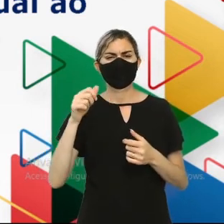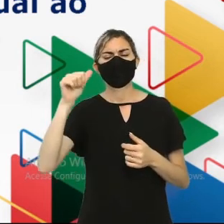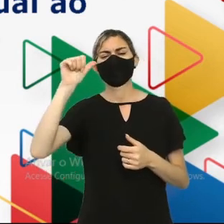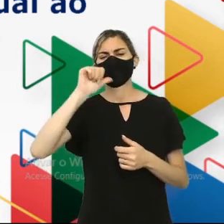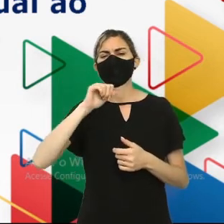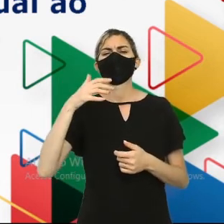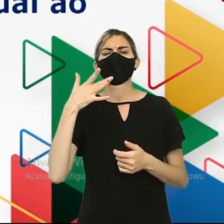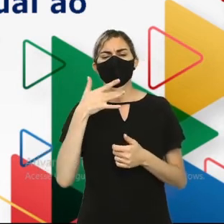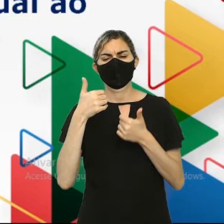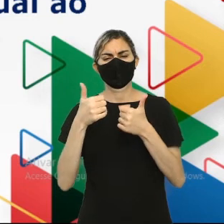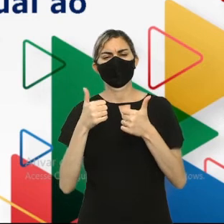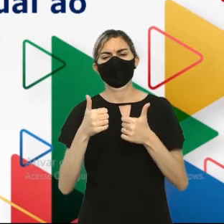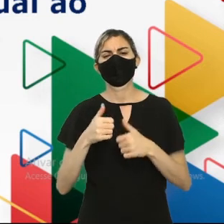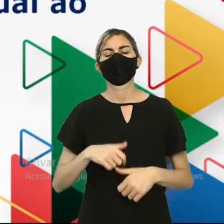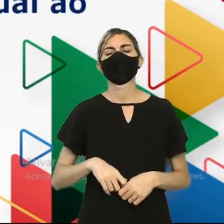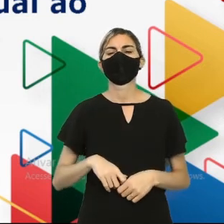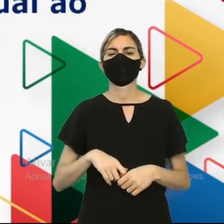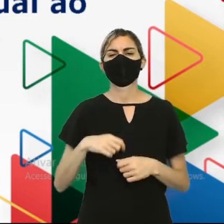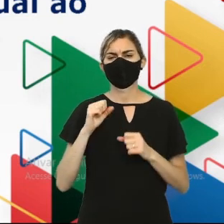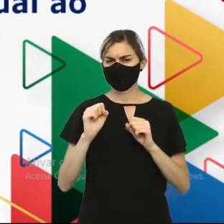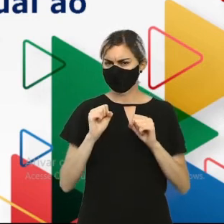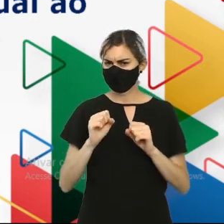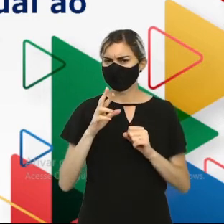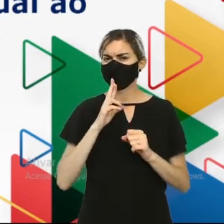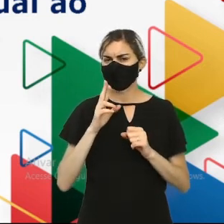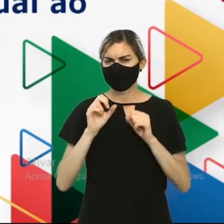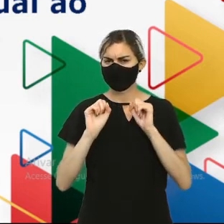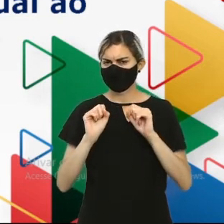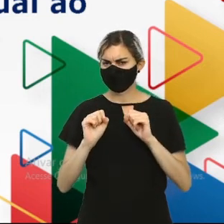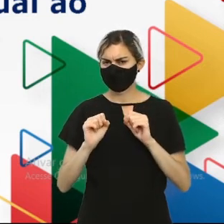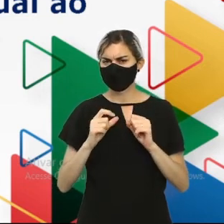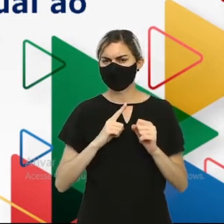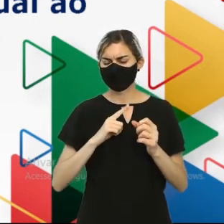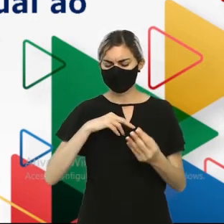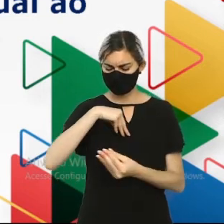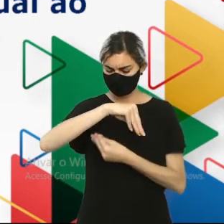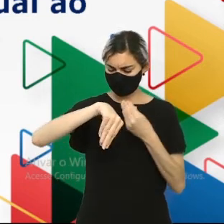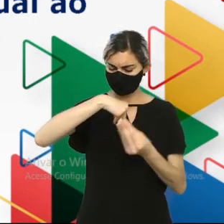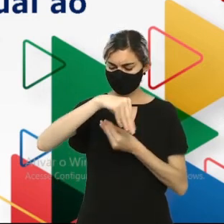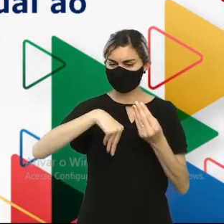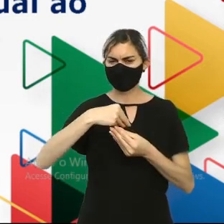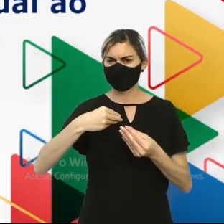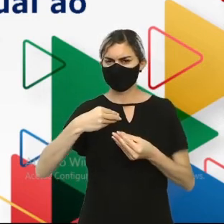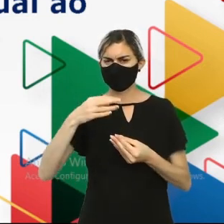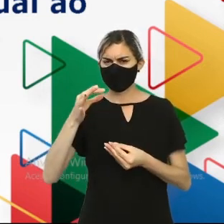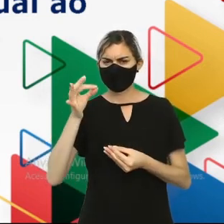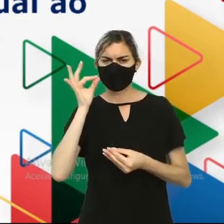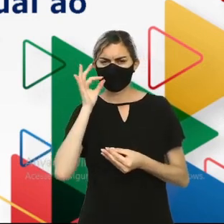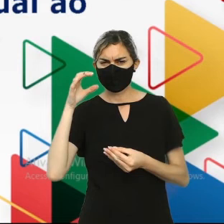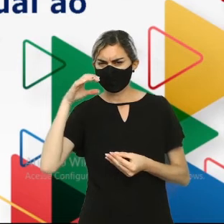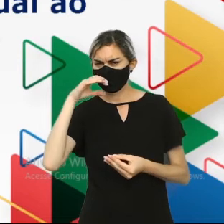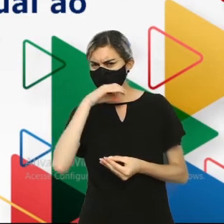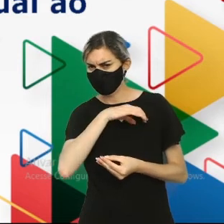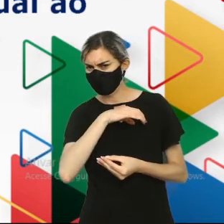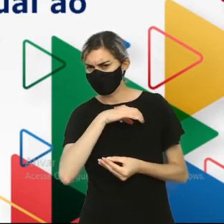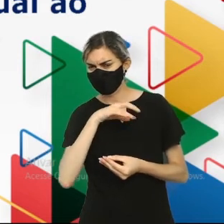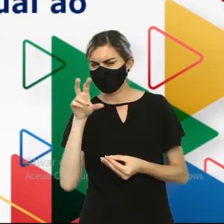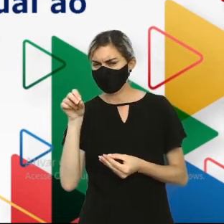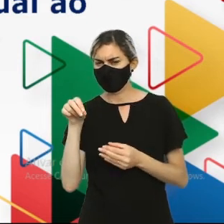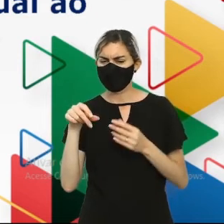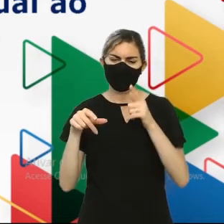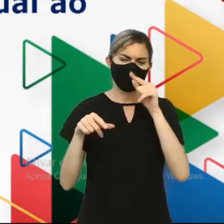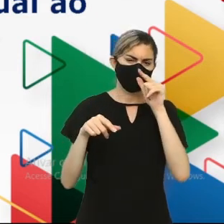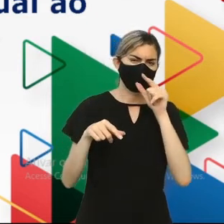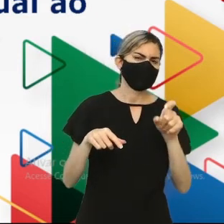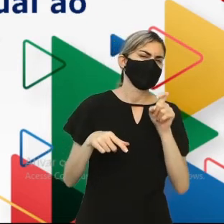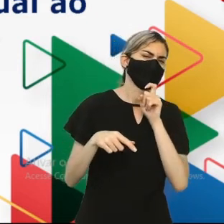refrescante pode ser obtida pela mistura de chá quente de vovó com